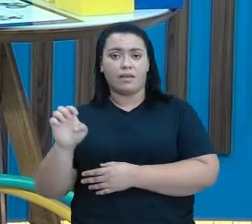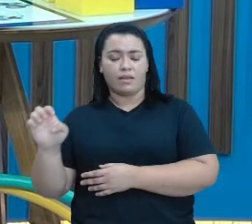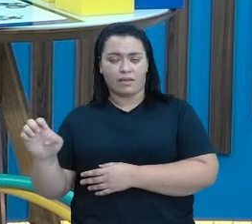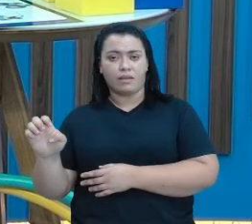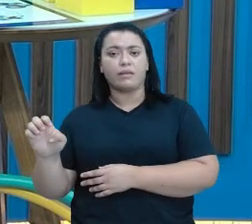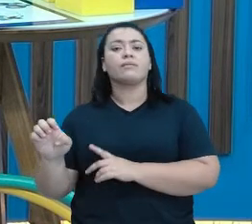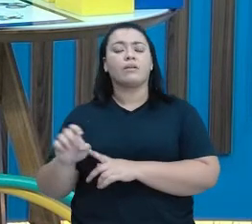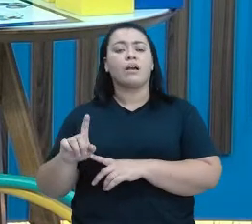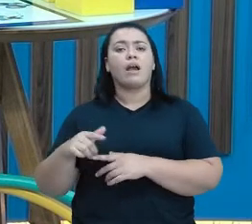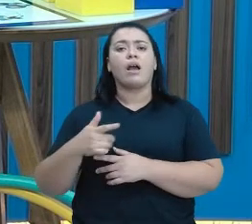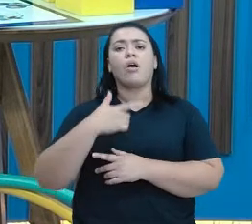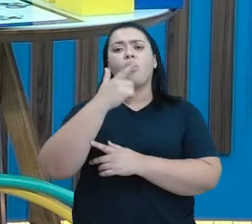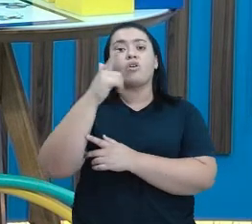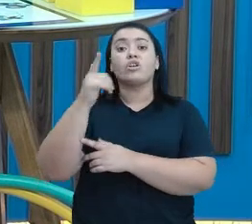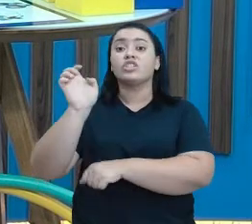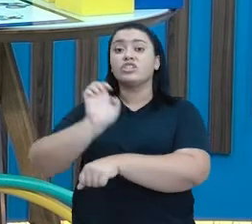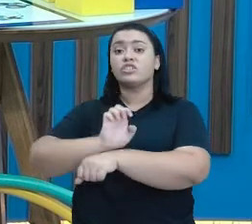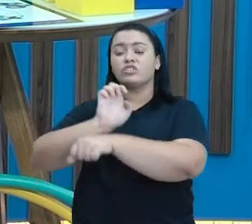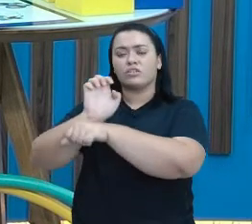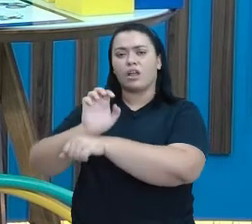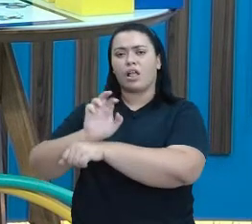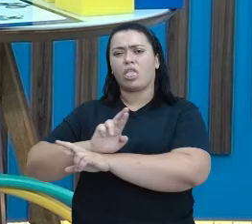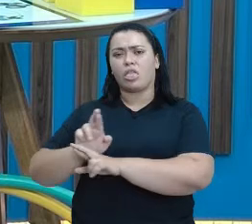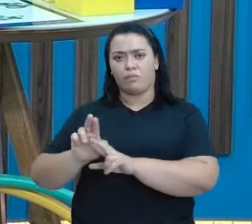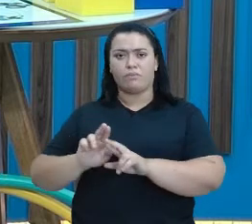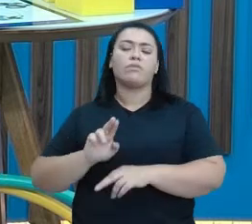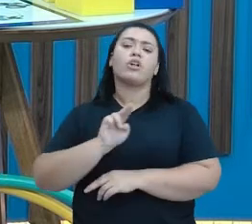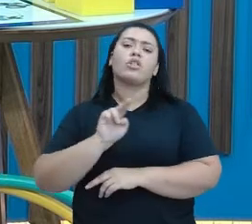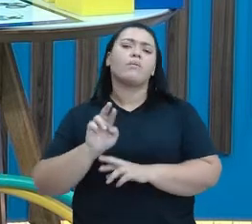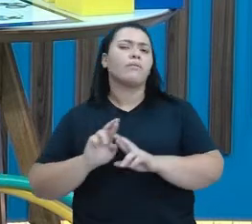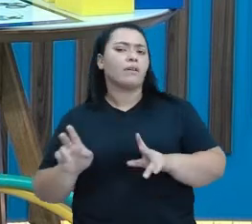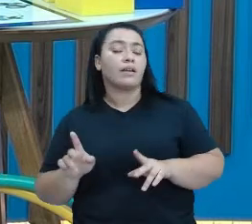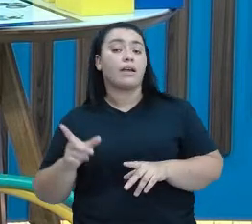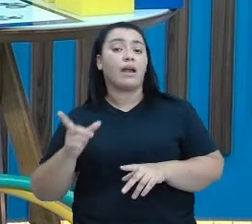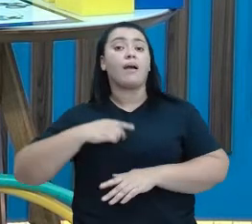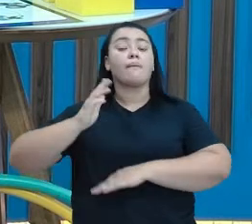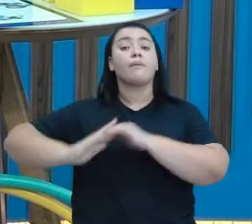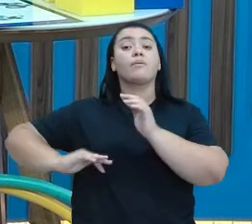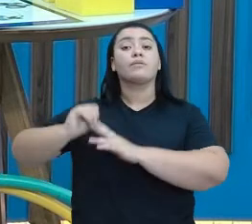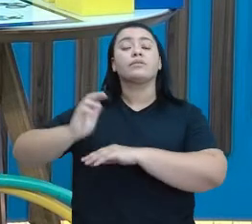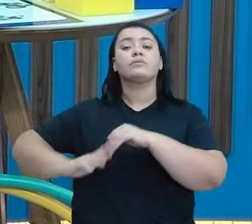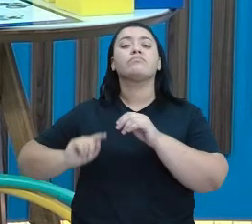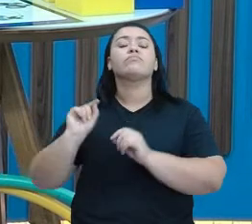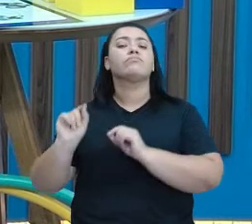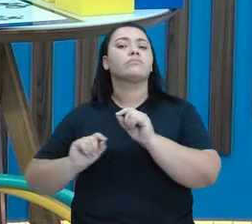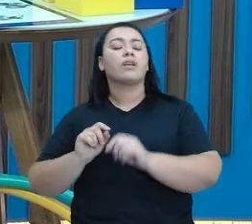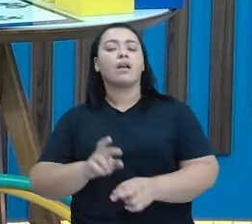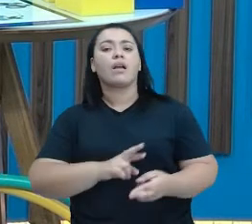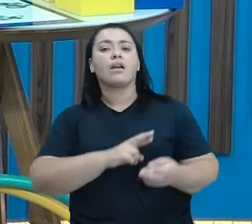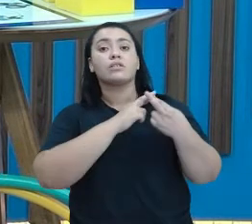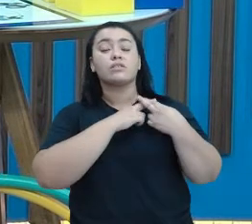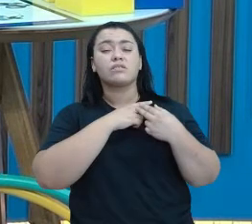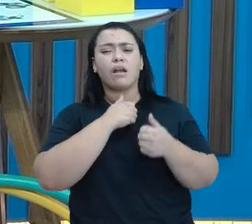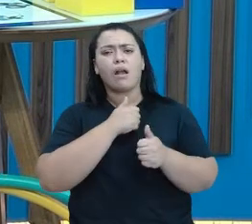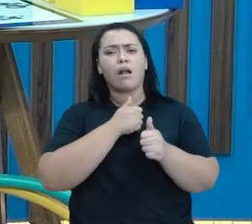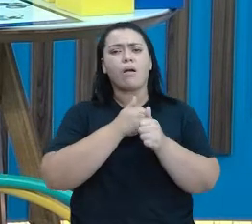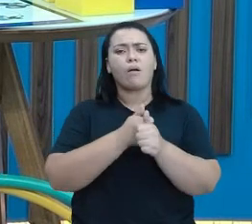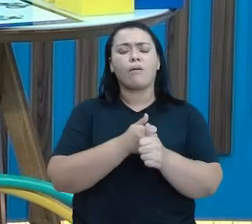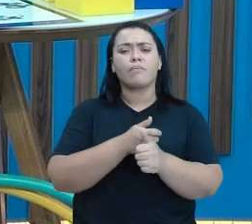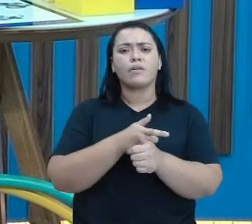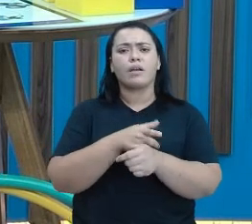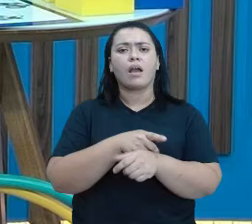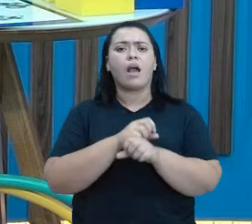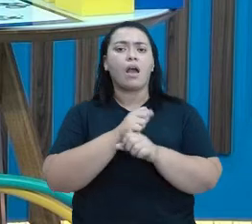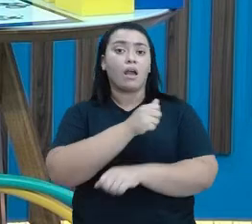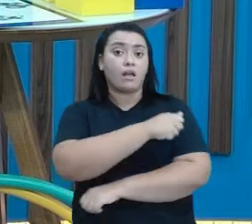AADEE, mas em outros estados tem outro nome. Esse profissional, ele é responsável em acompanhar os estudantes com